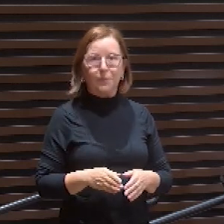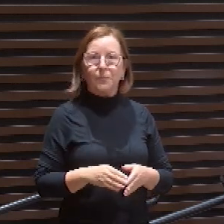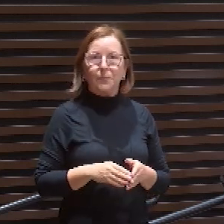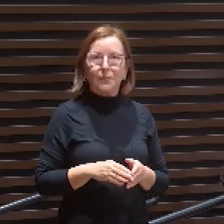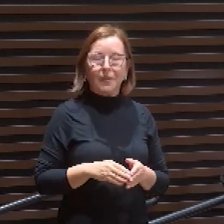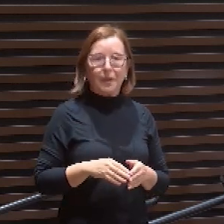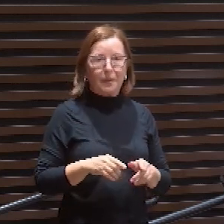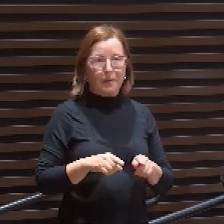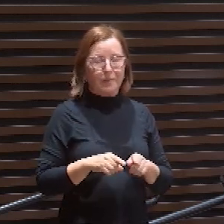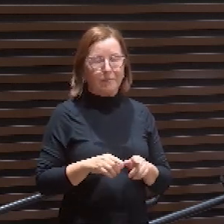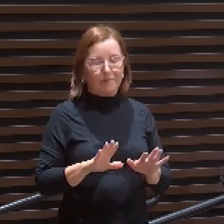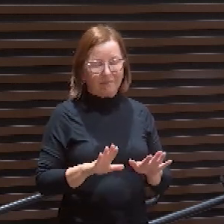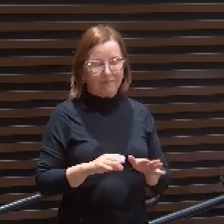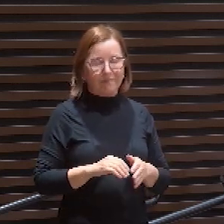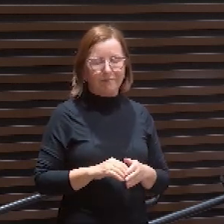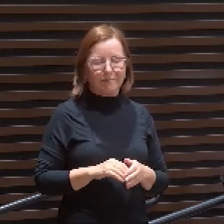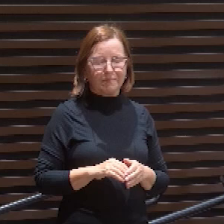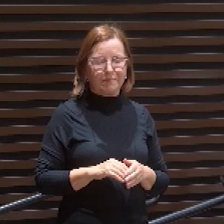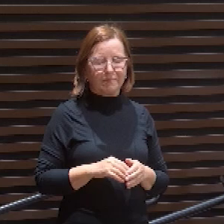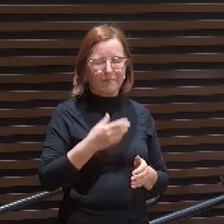Pai,